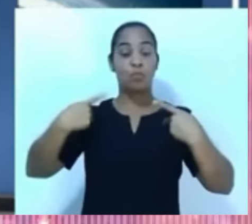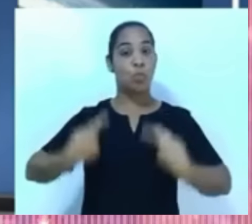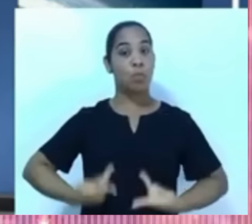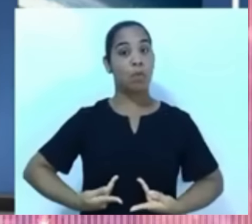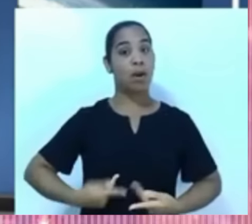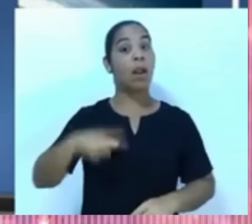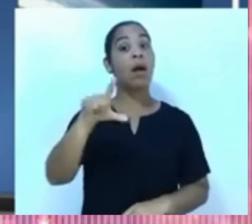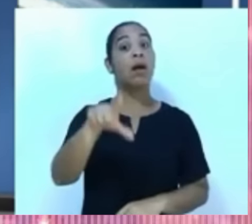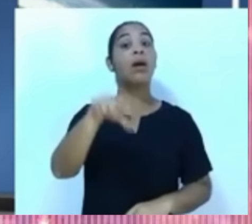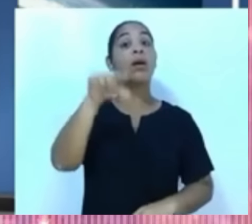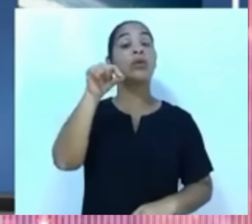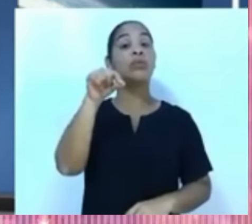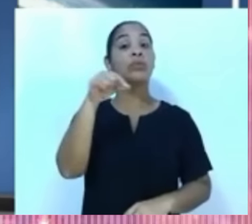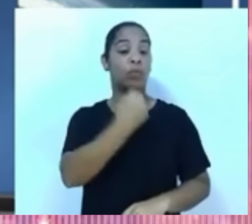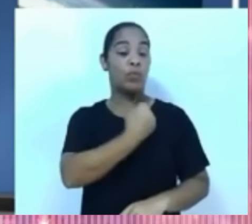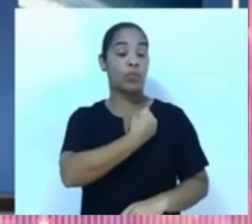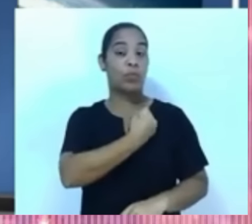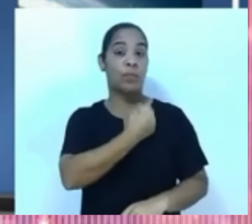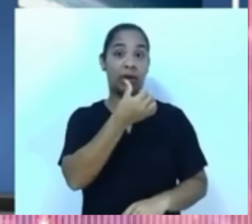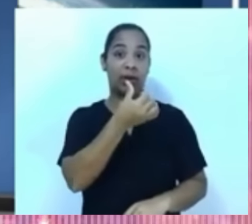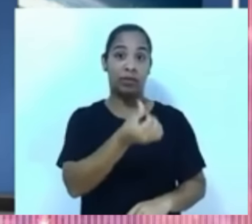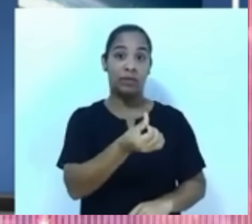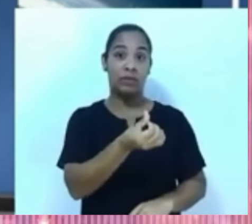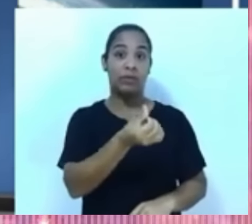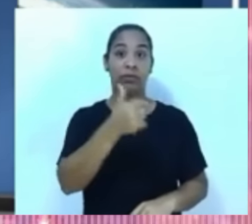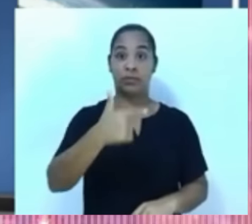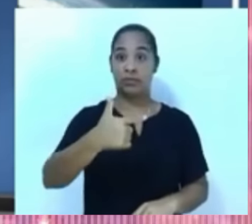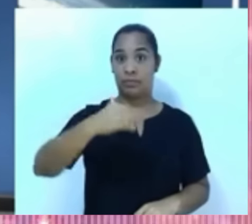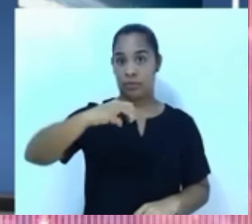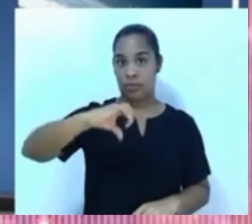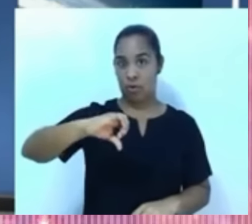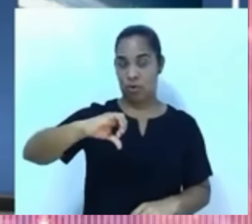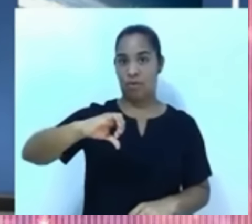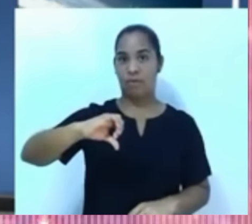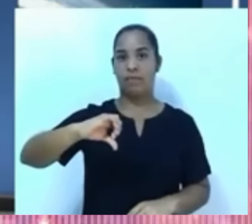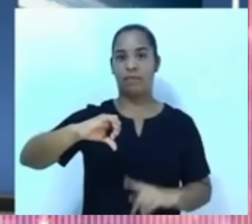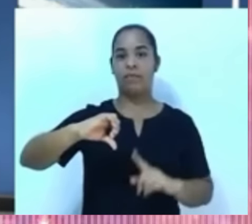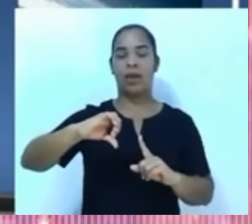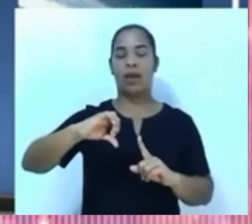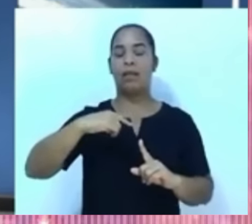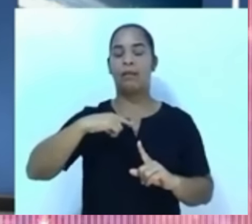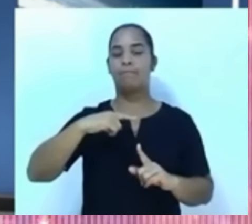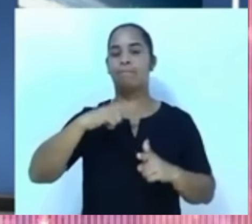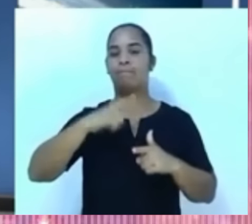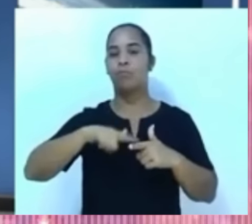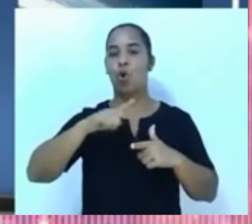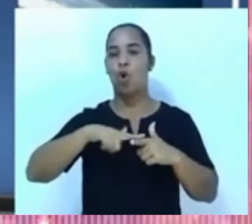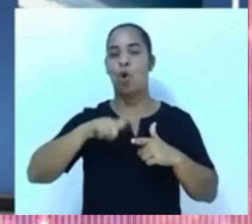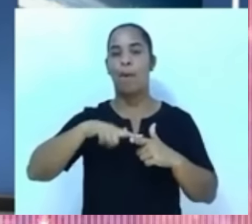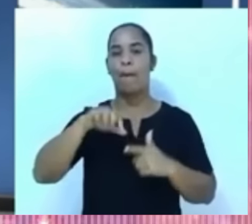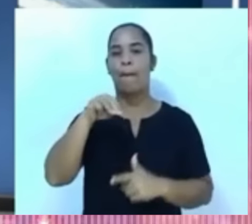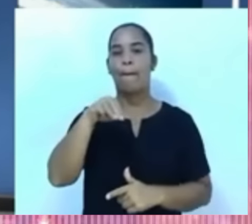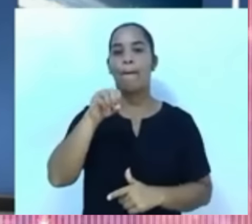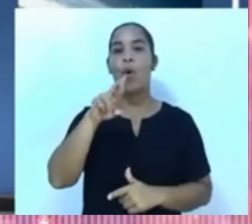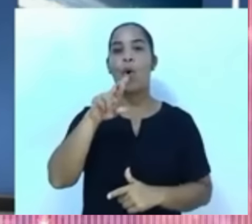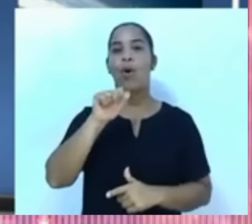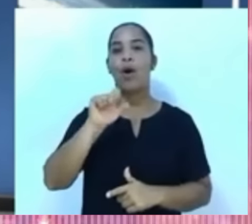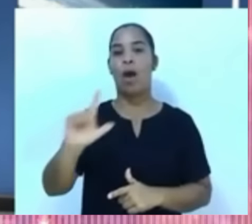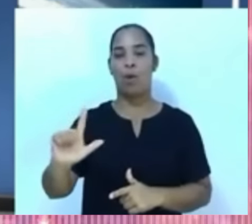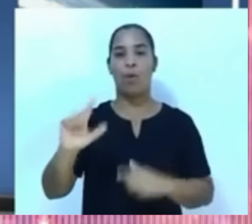questão 629 a grande Ática da moral há poucos